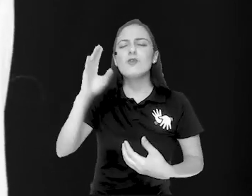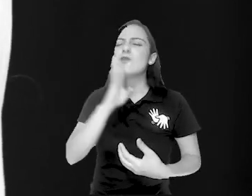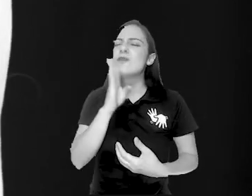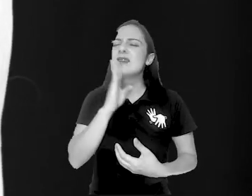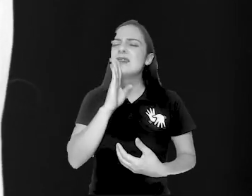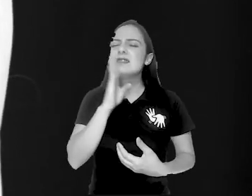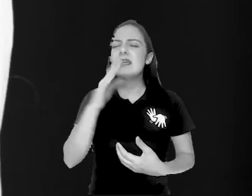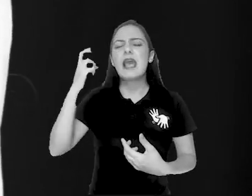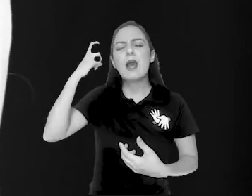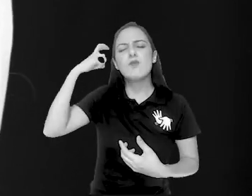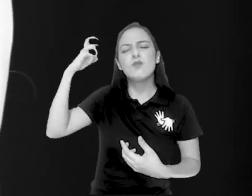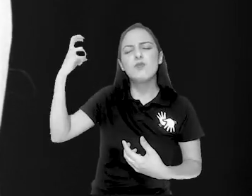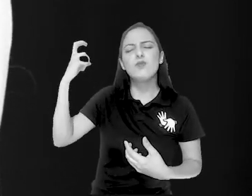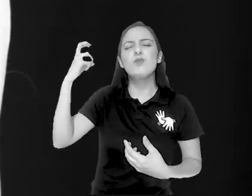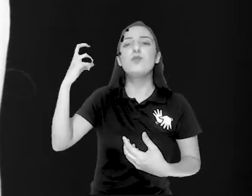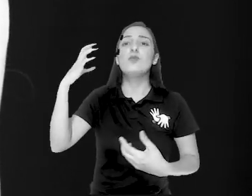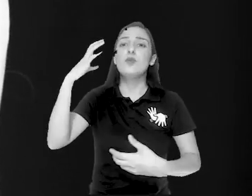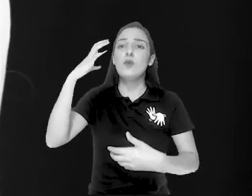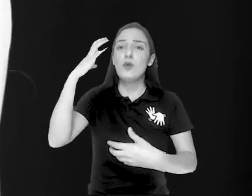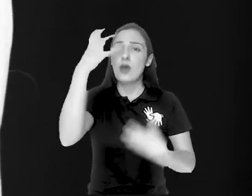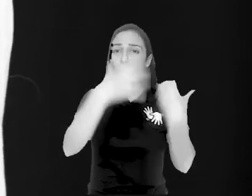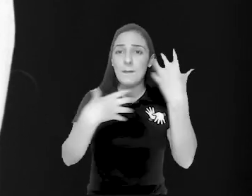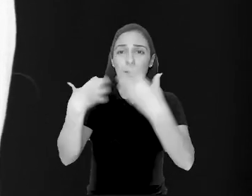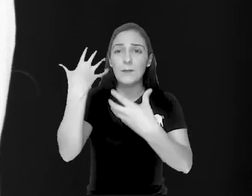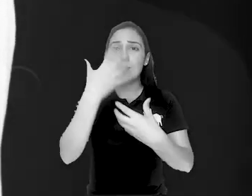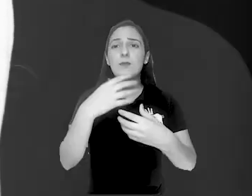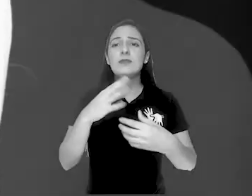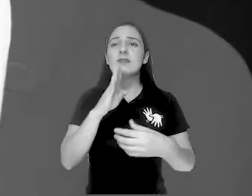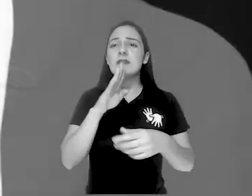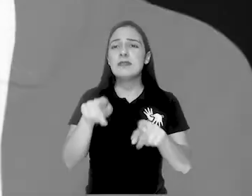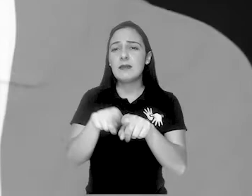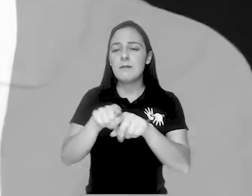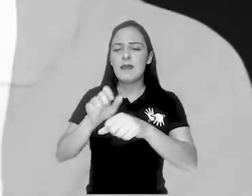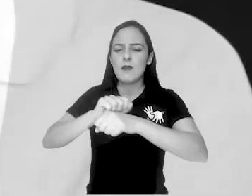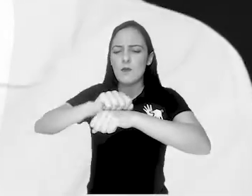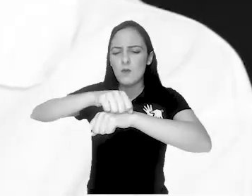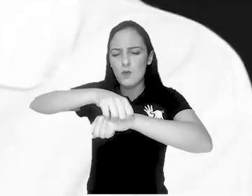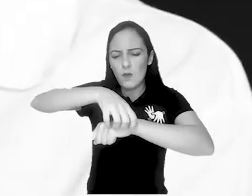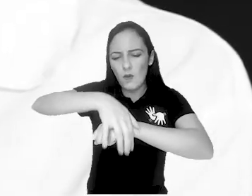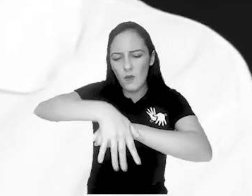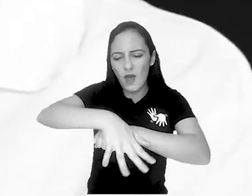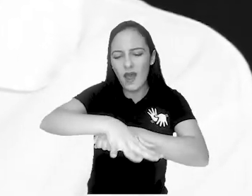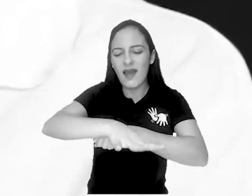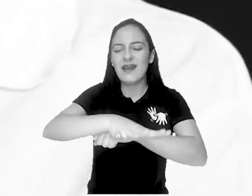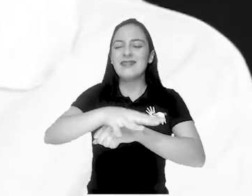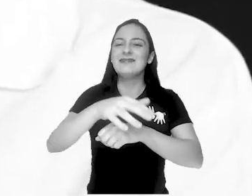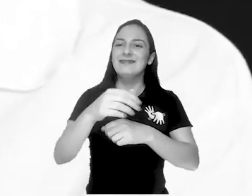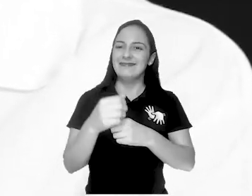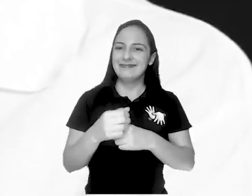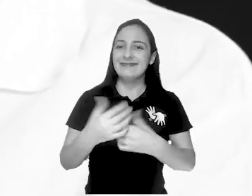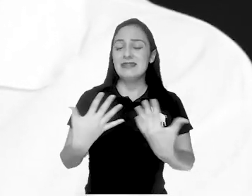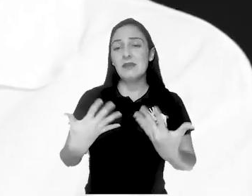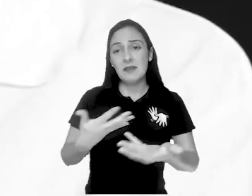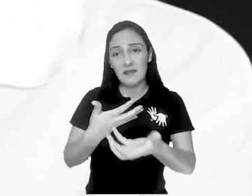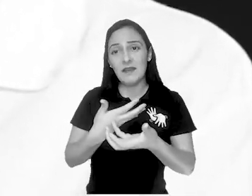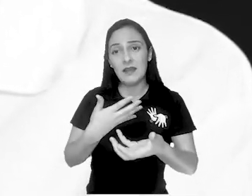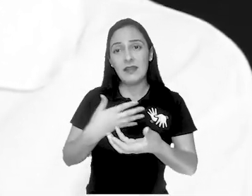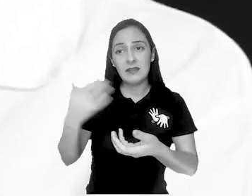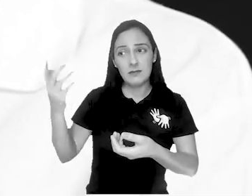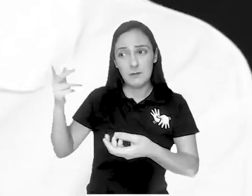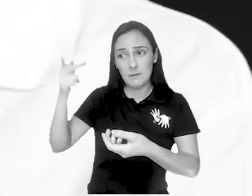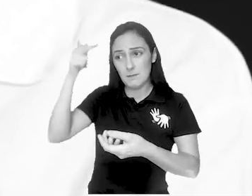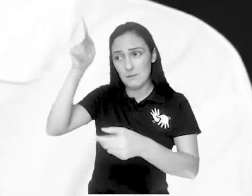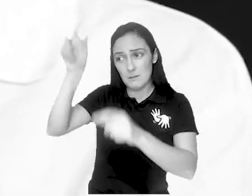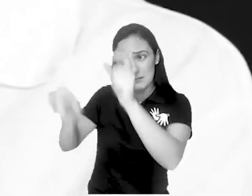Poder conhecer os arredores, as cachoeiras que nós temos aqui. E isso que nós queremos, receber as pessoas,